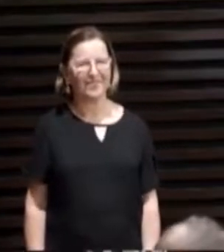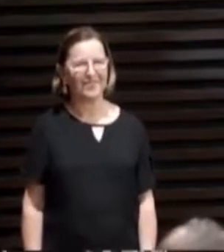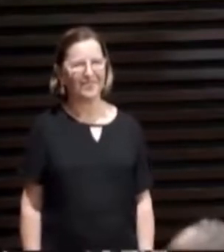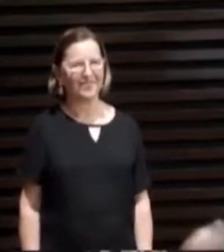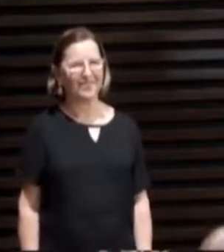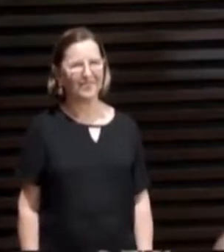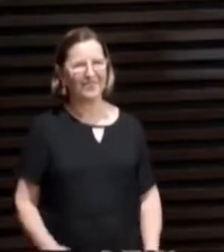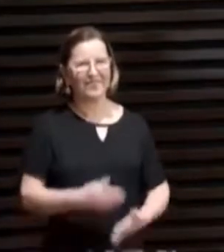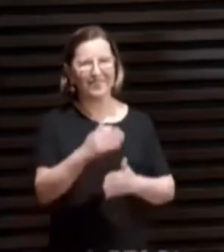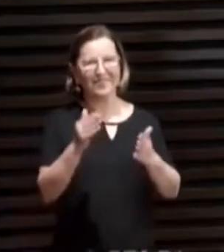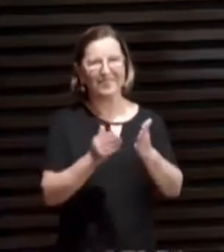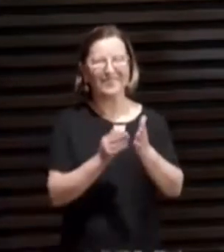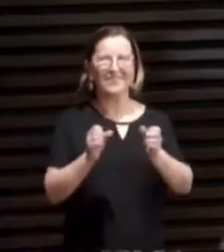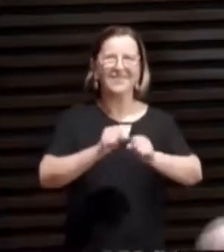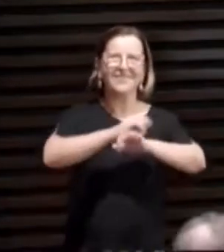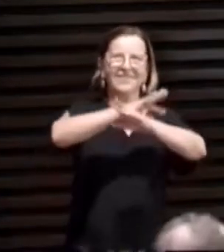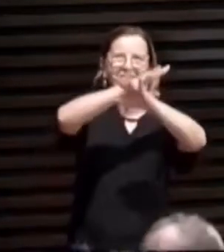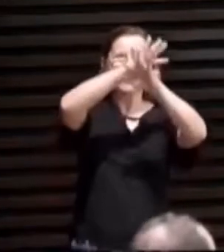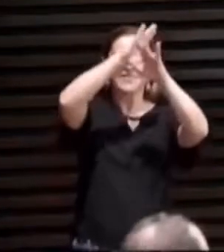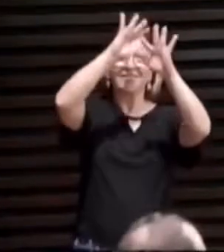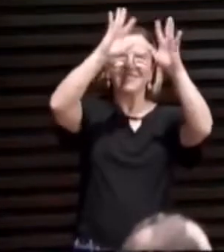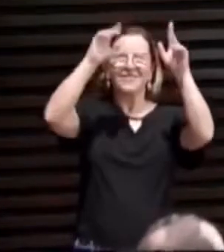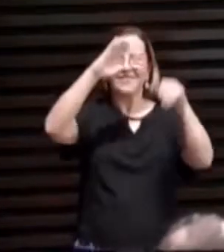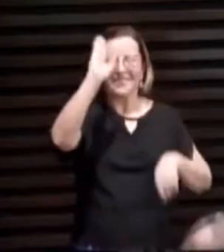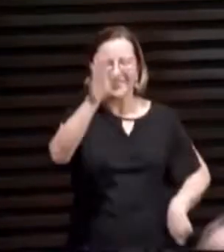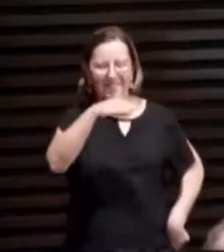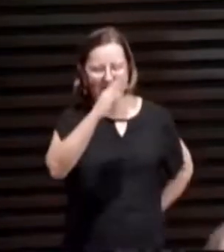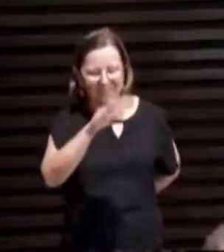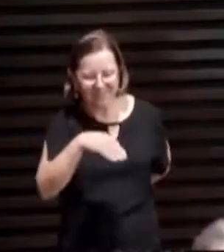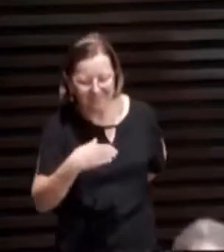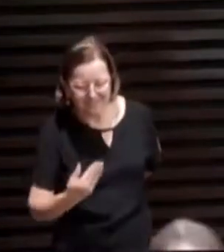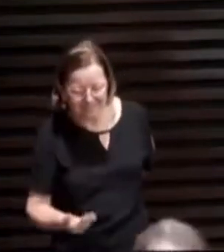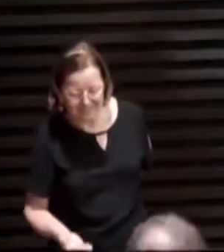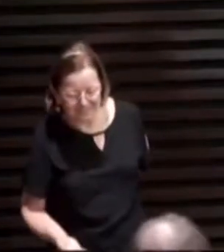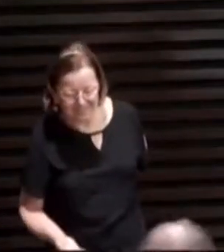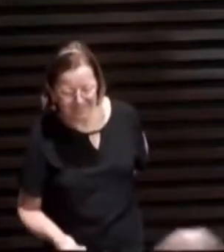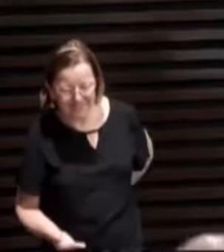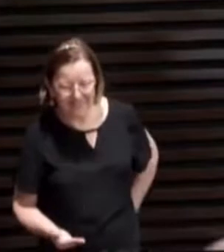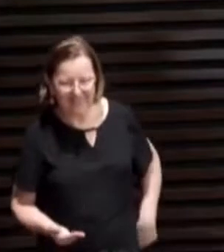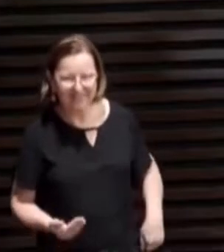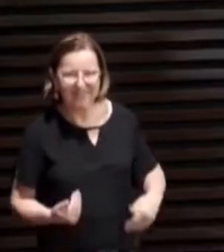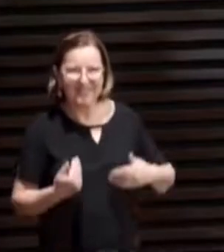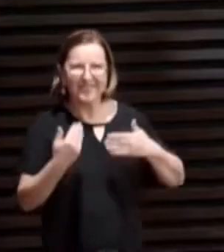Toda glória e honra seja ao nosso